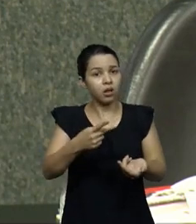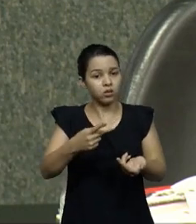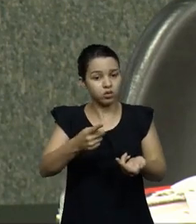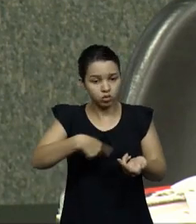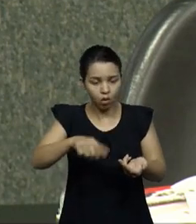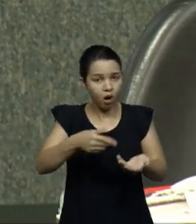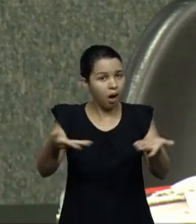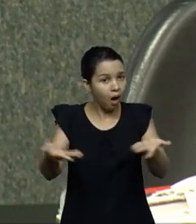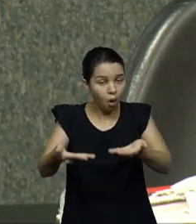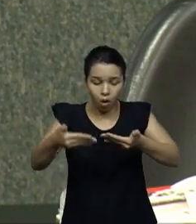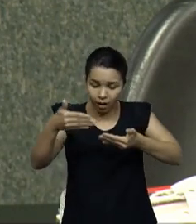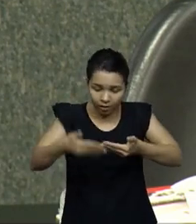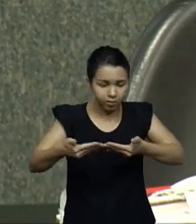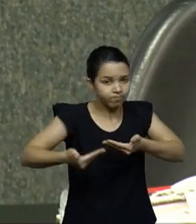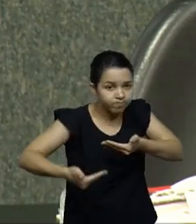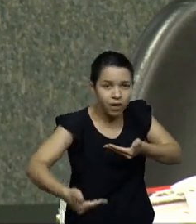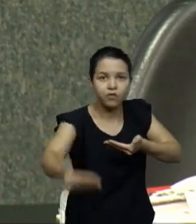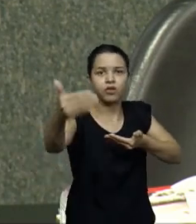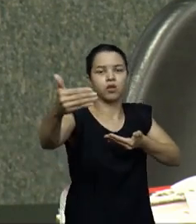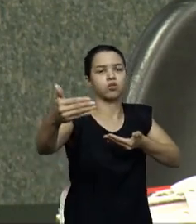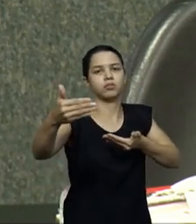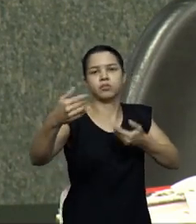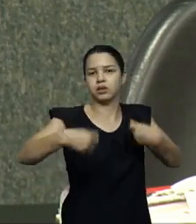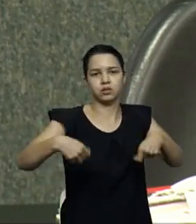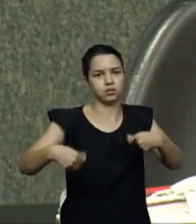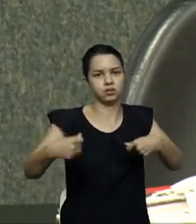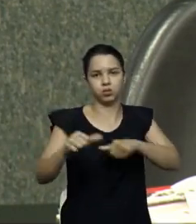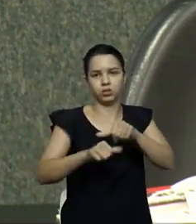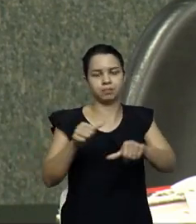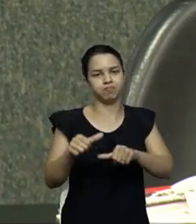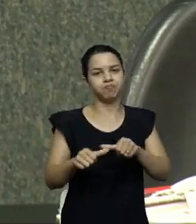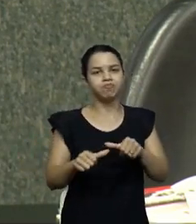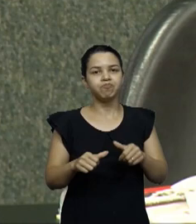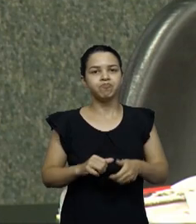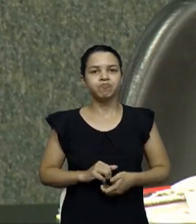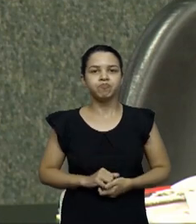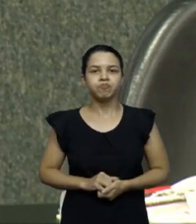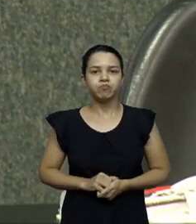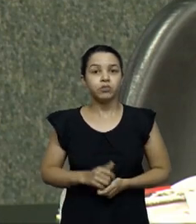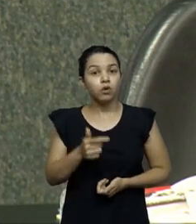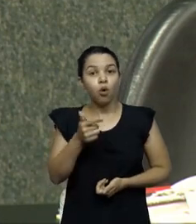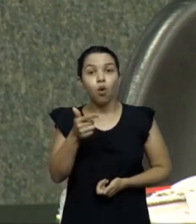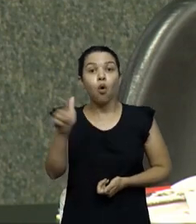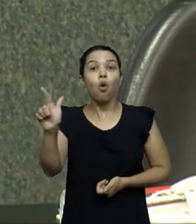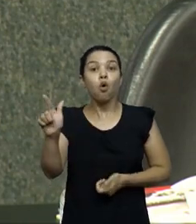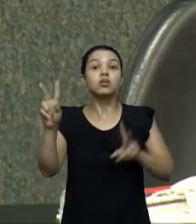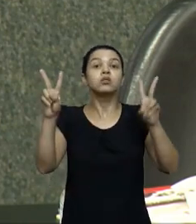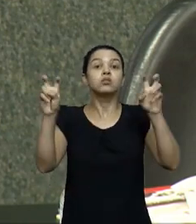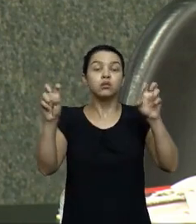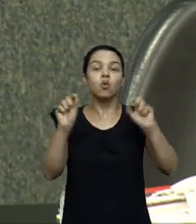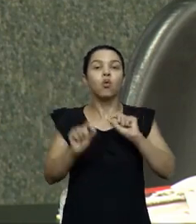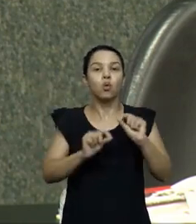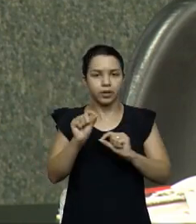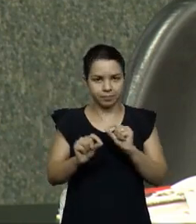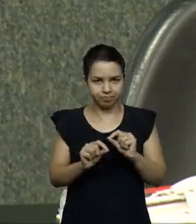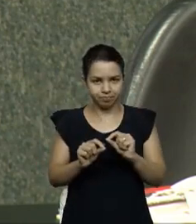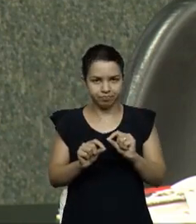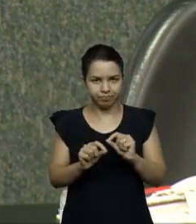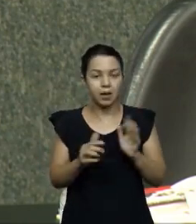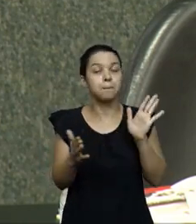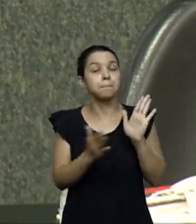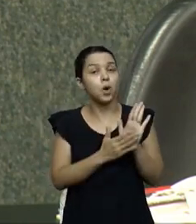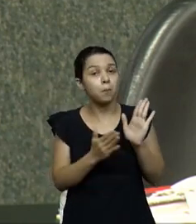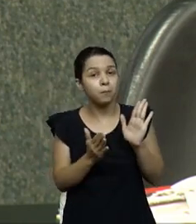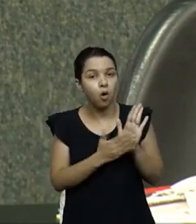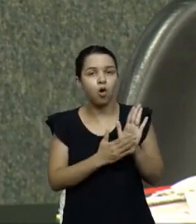deputada a outra outra discussão é a proposta de mudança Nós precisamos